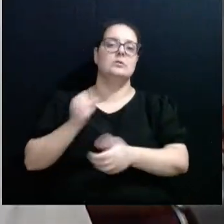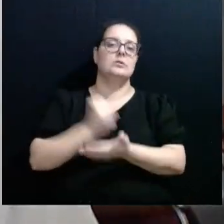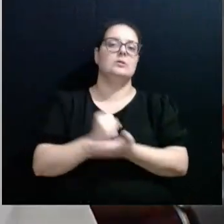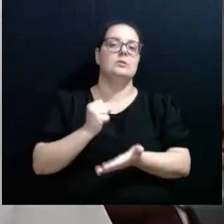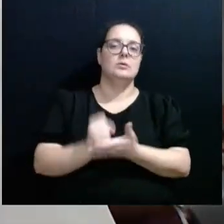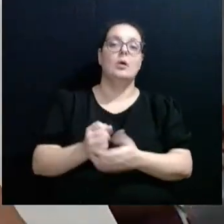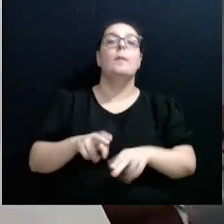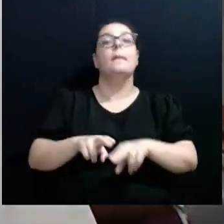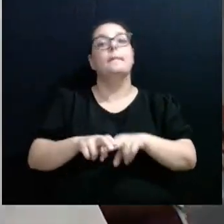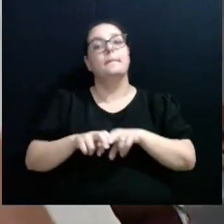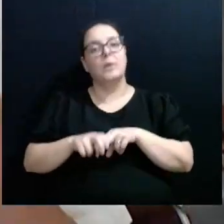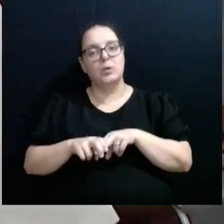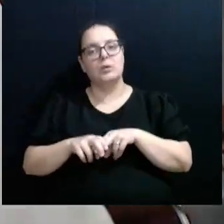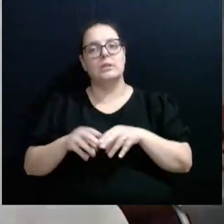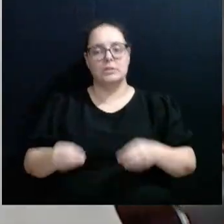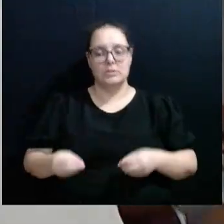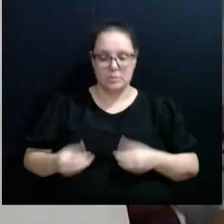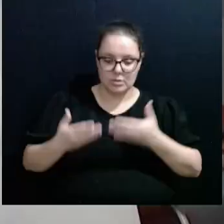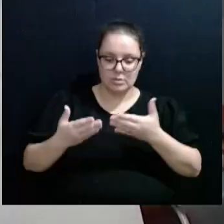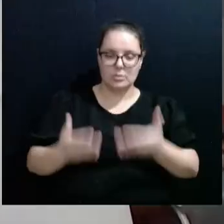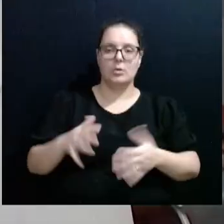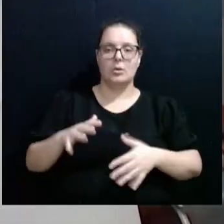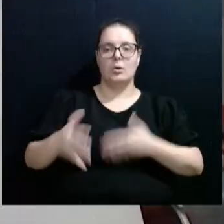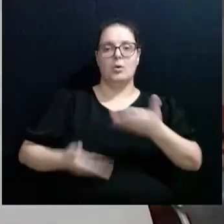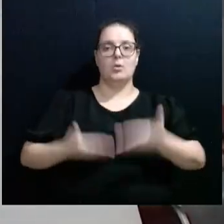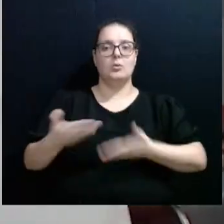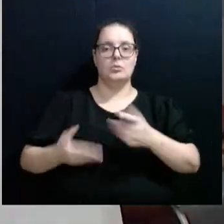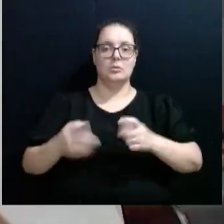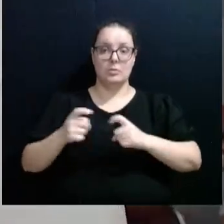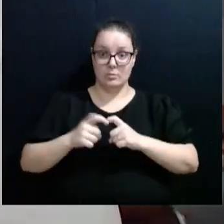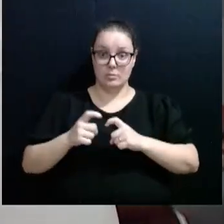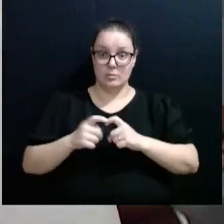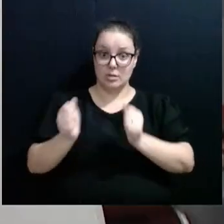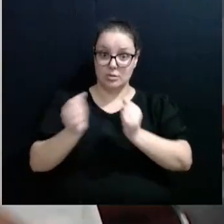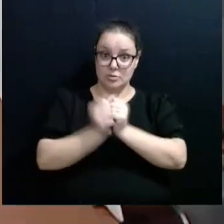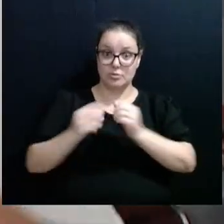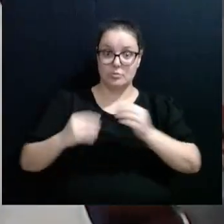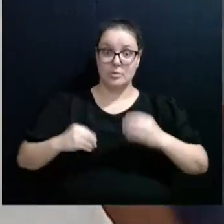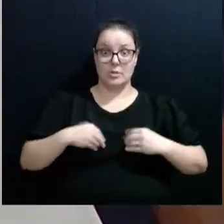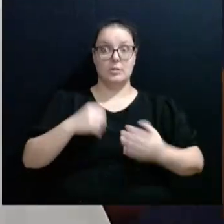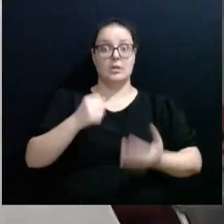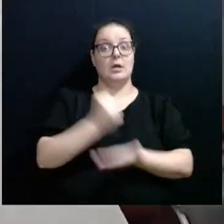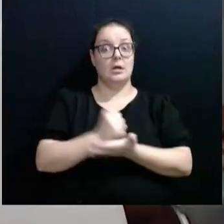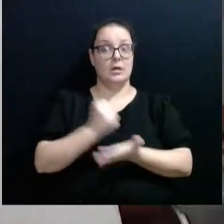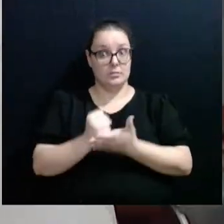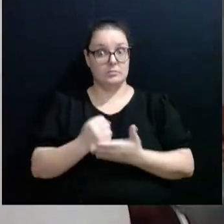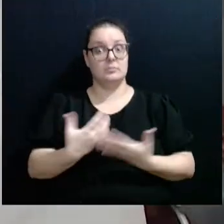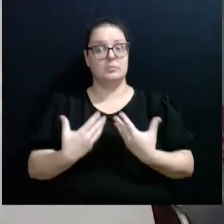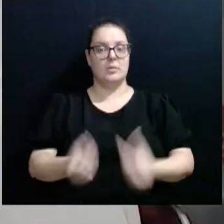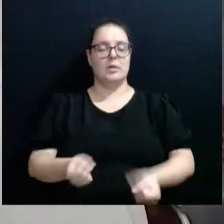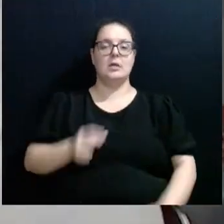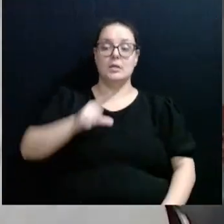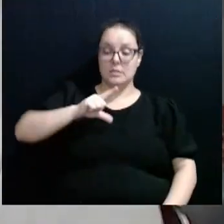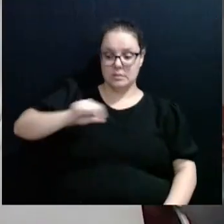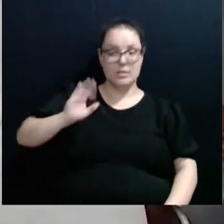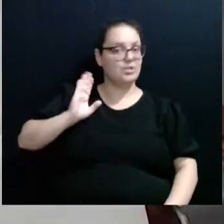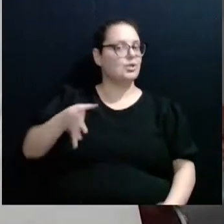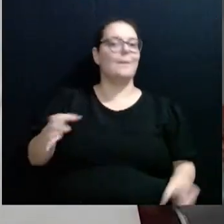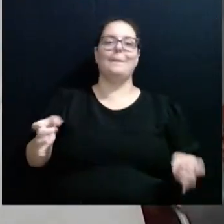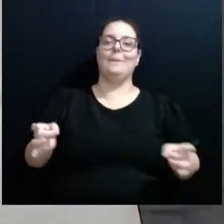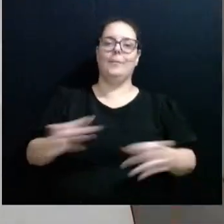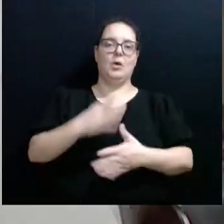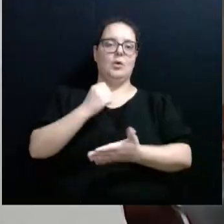ela trouxe o serviço médico para exame admissional e o trabalhador sair daqui do feirão com a